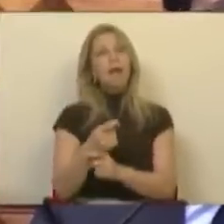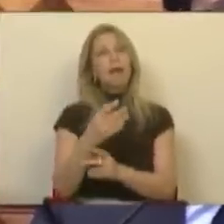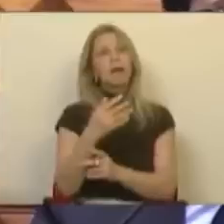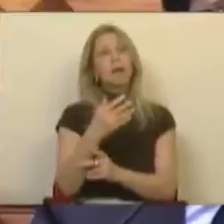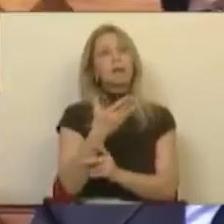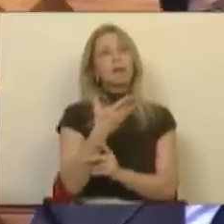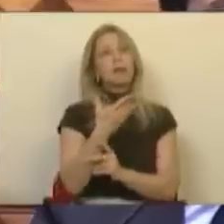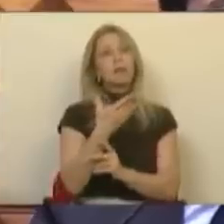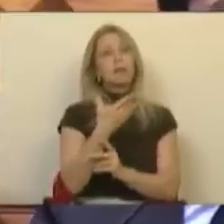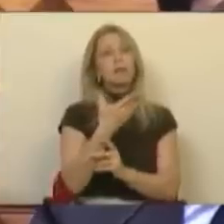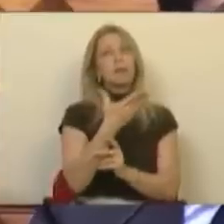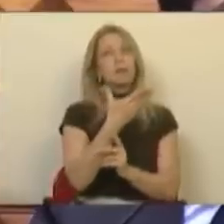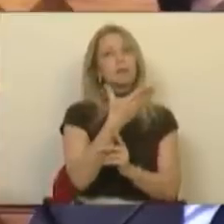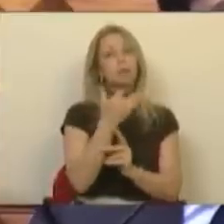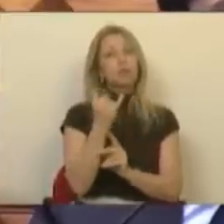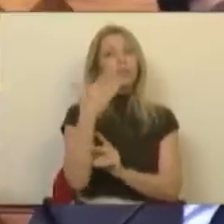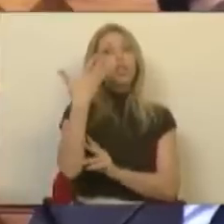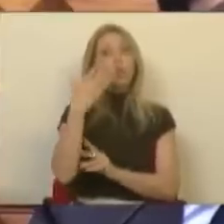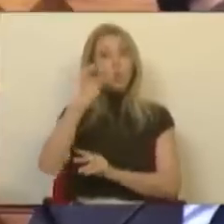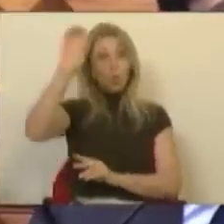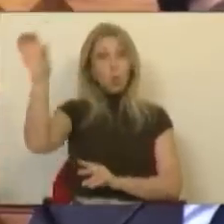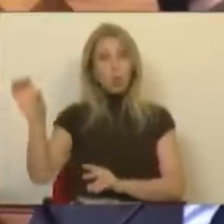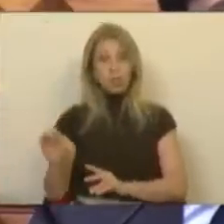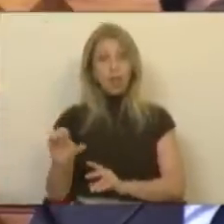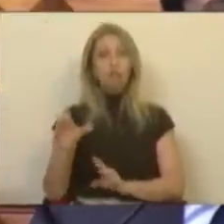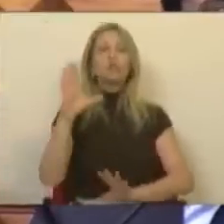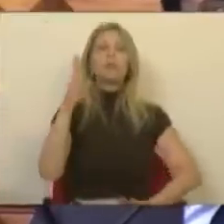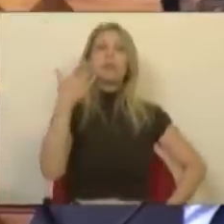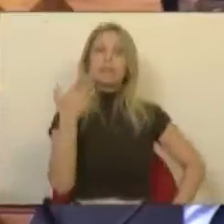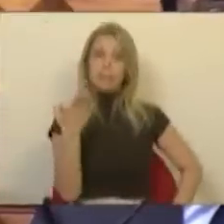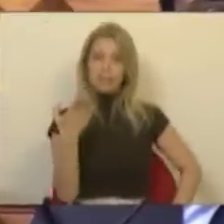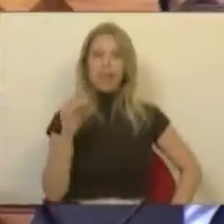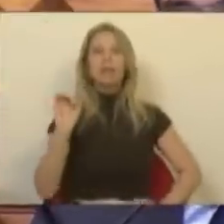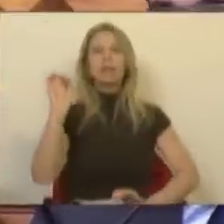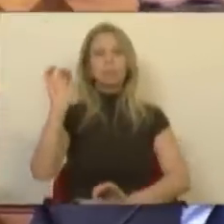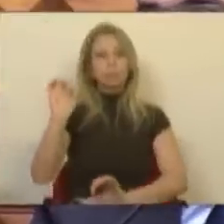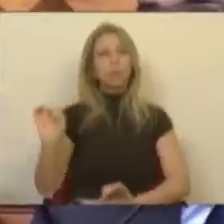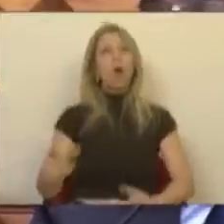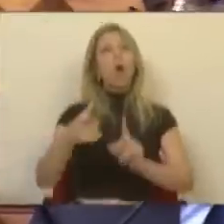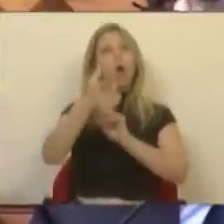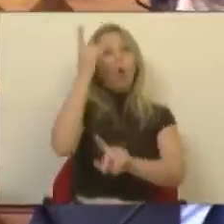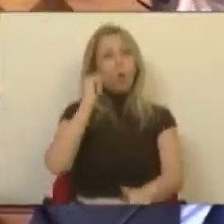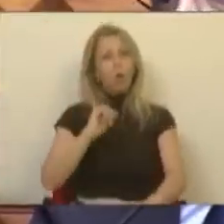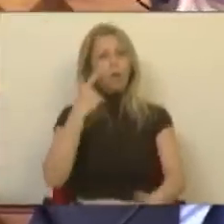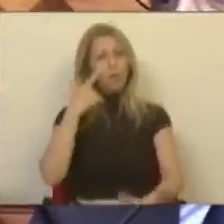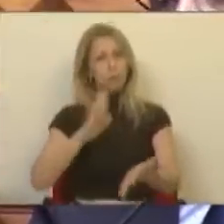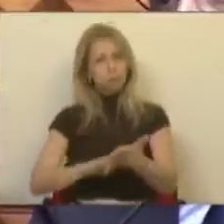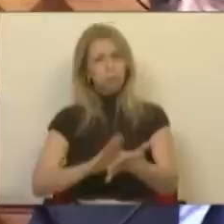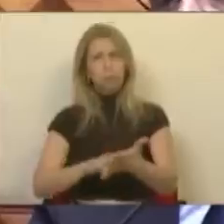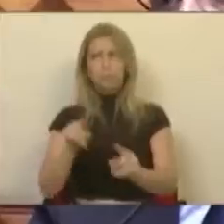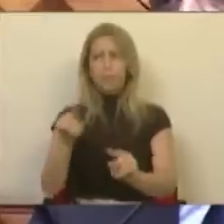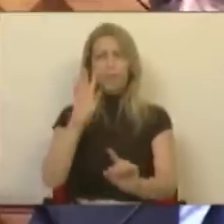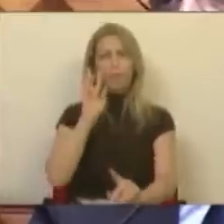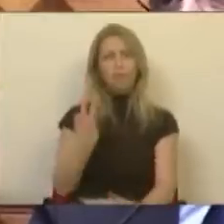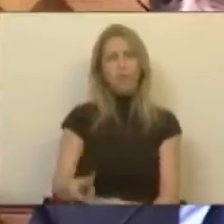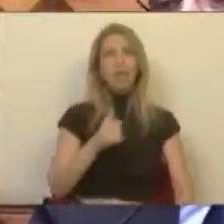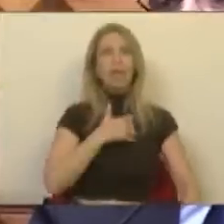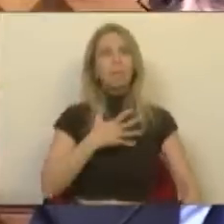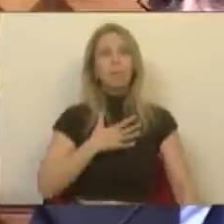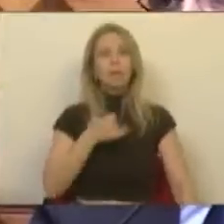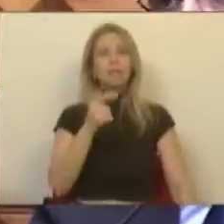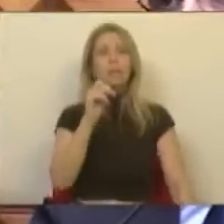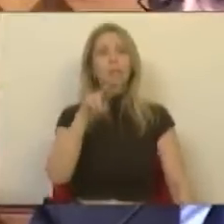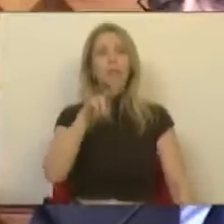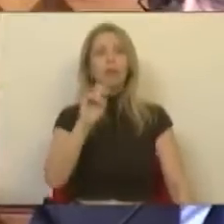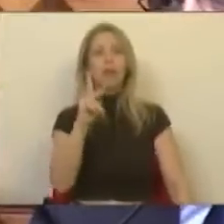e que ontem tivemos oportunidade de testemunhar numa empresa de navente que já hoje aqui falamos e que irá contribuir para